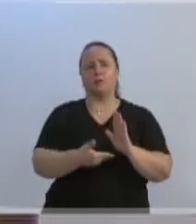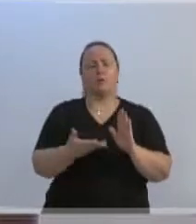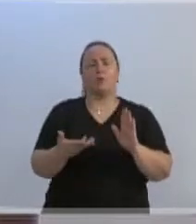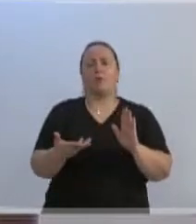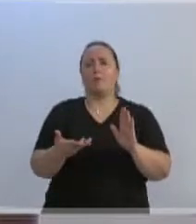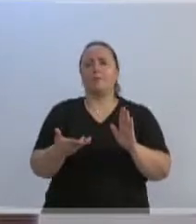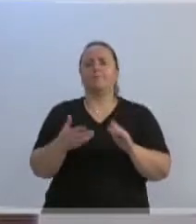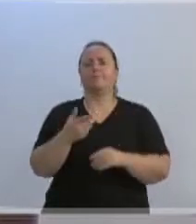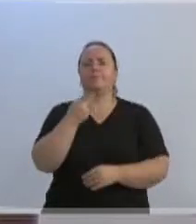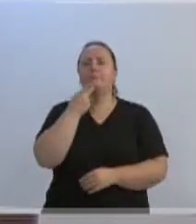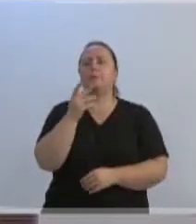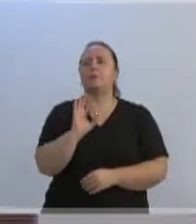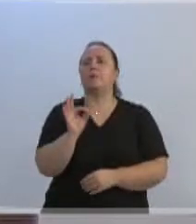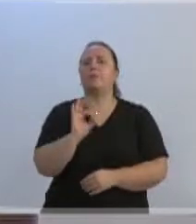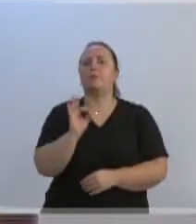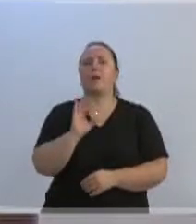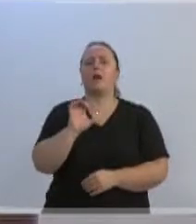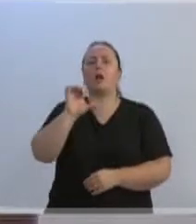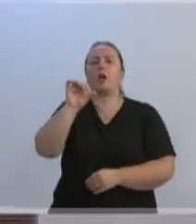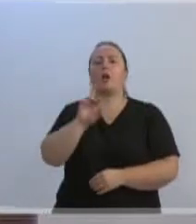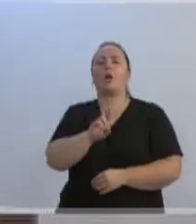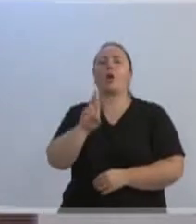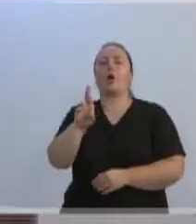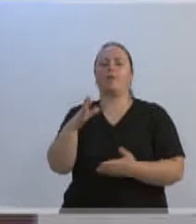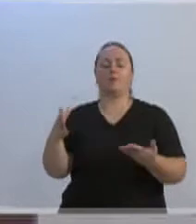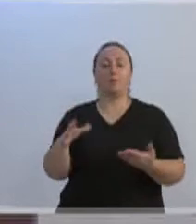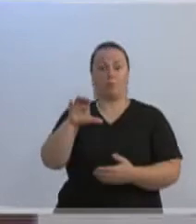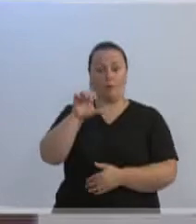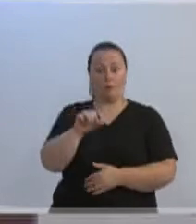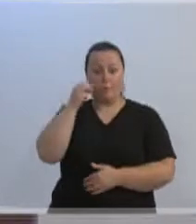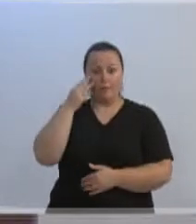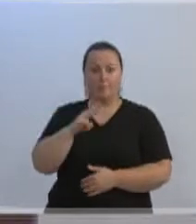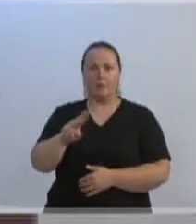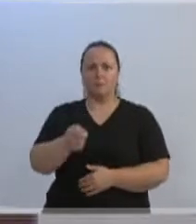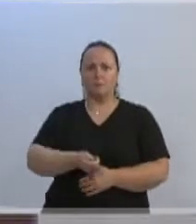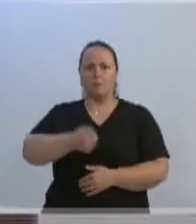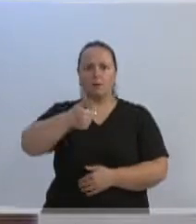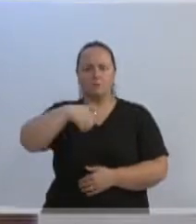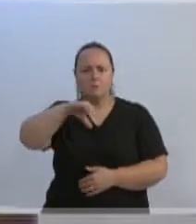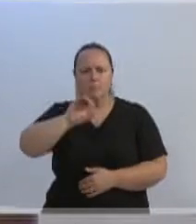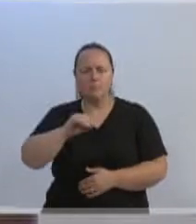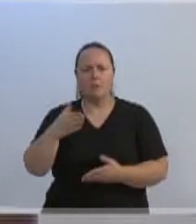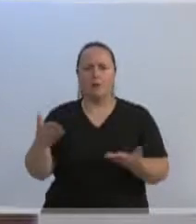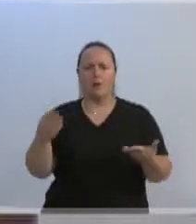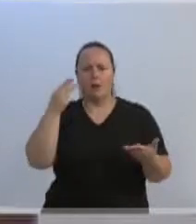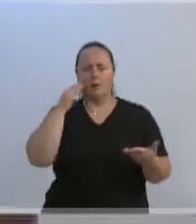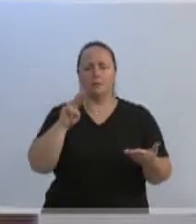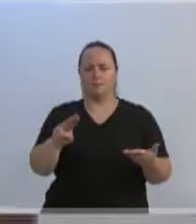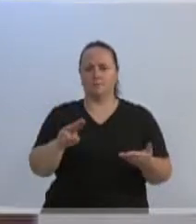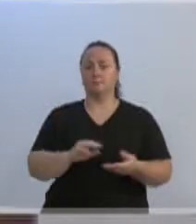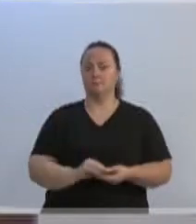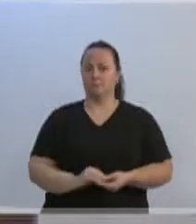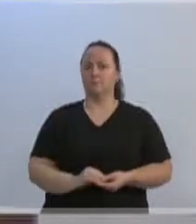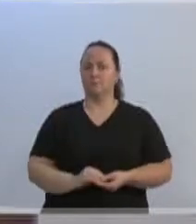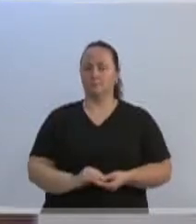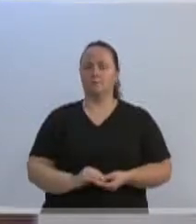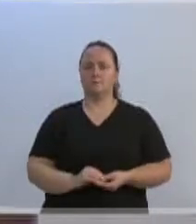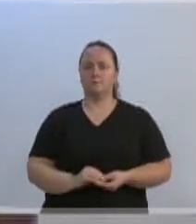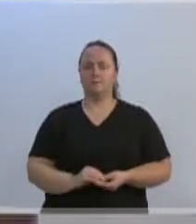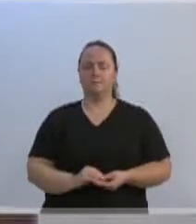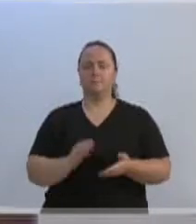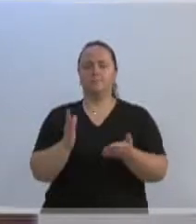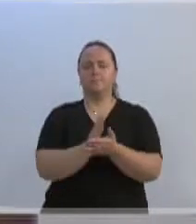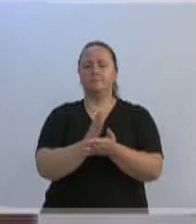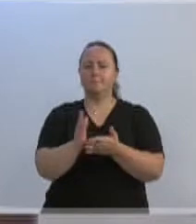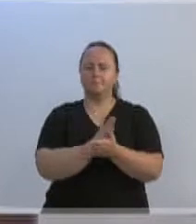não fala aqui de de r$9 9 milhões de reais quase 10 milhões de reais de créditos suplementares aqui e algumas situações